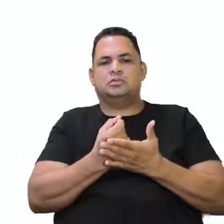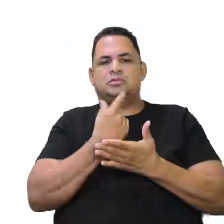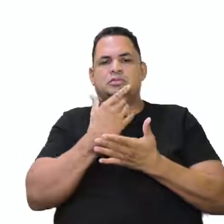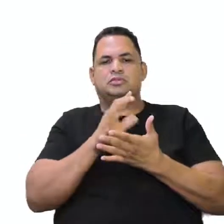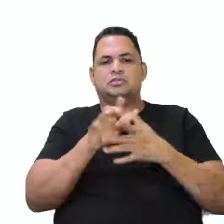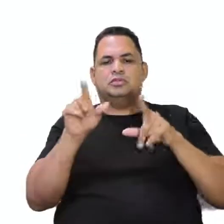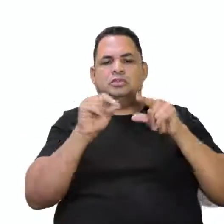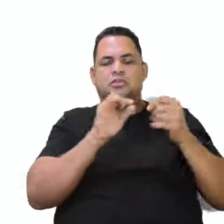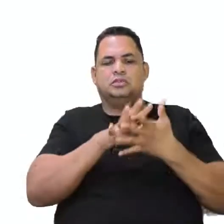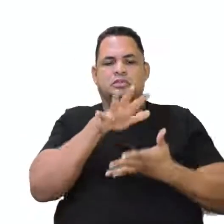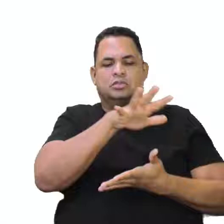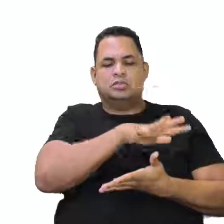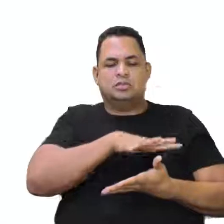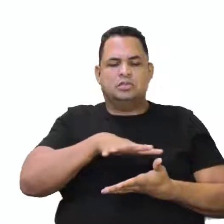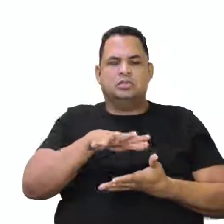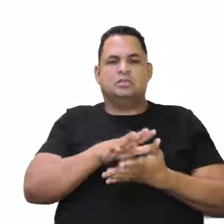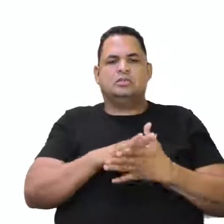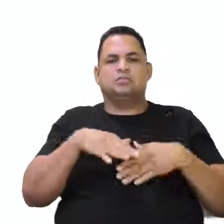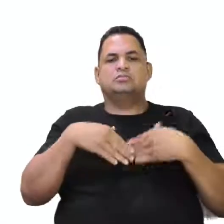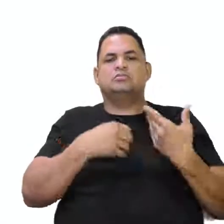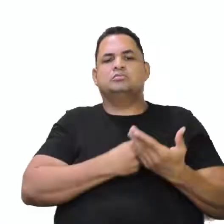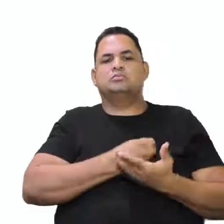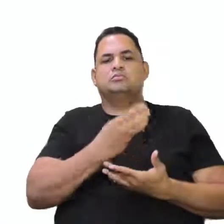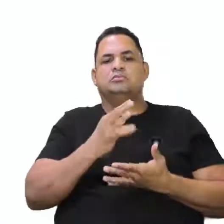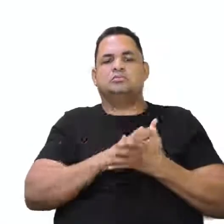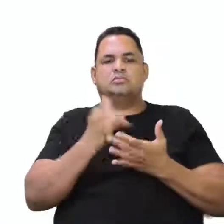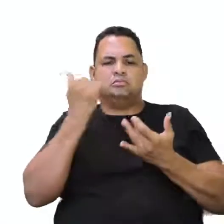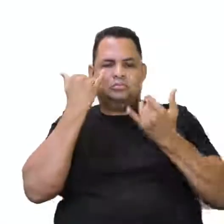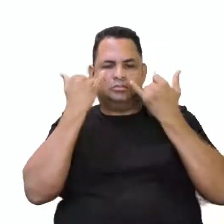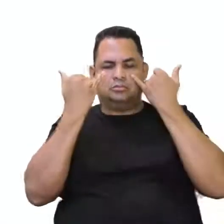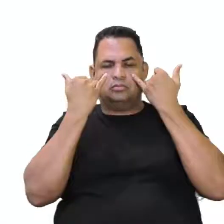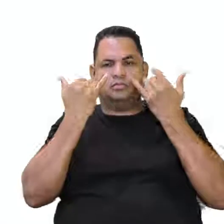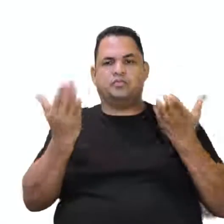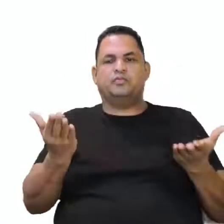locais. Quantas informações,